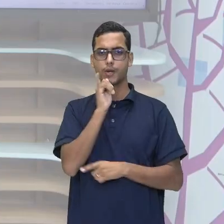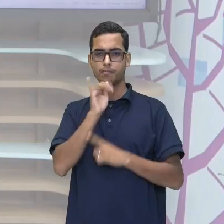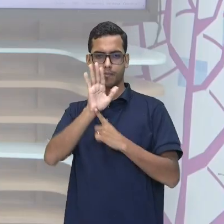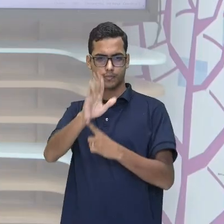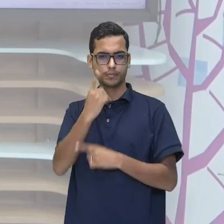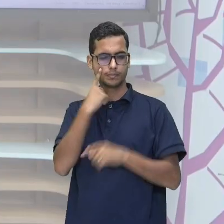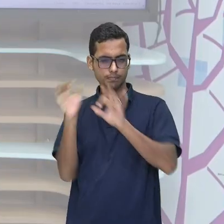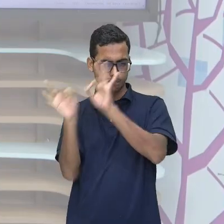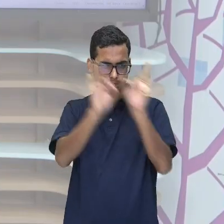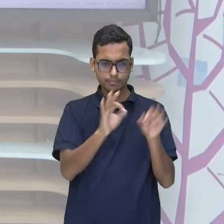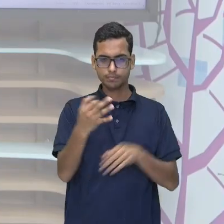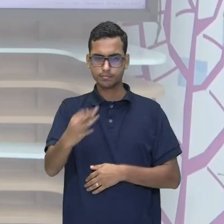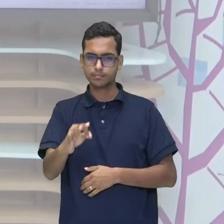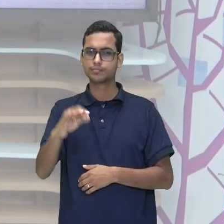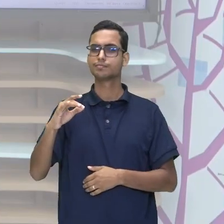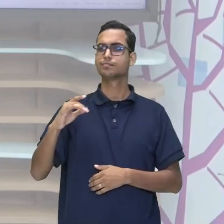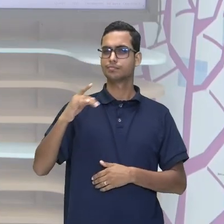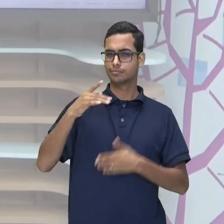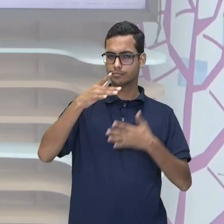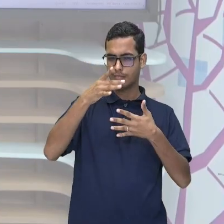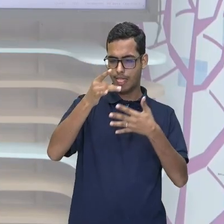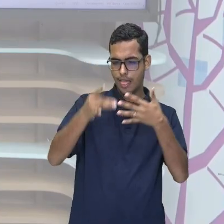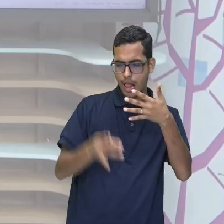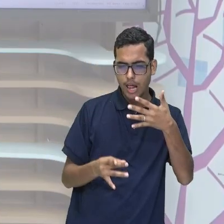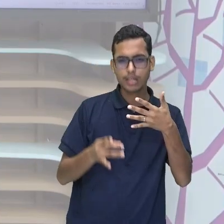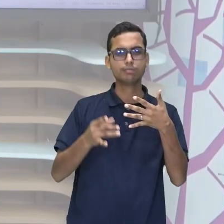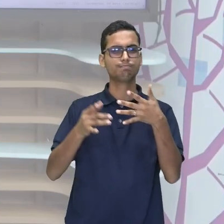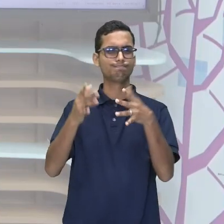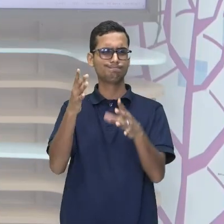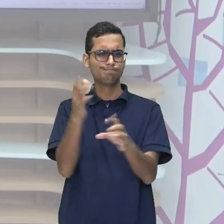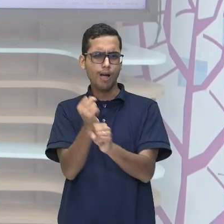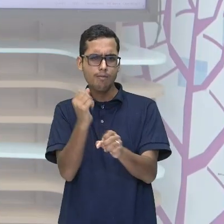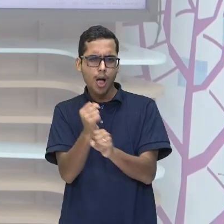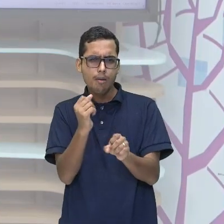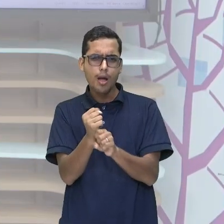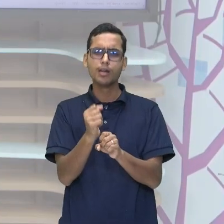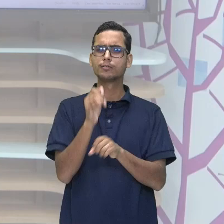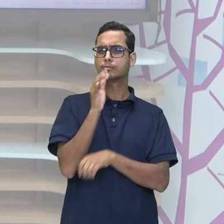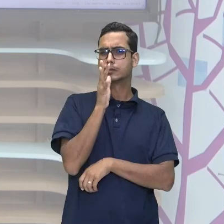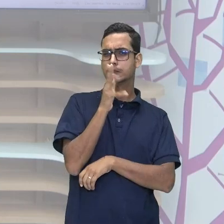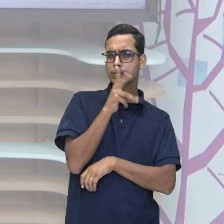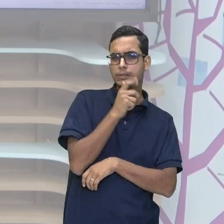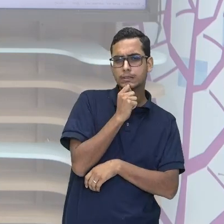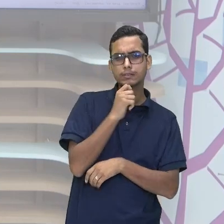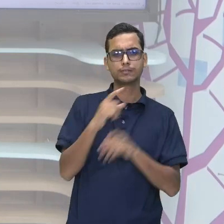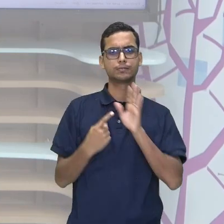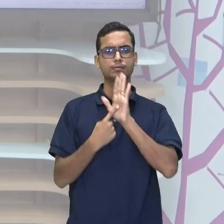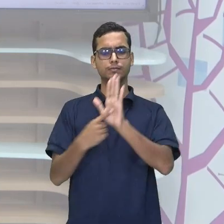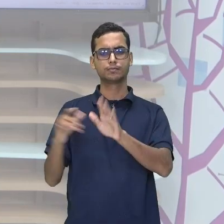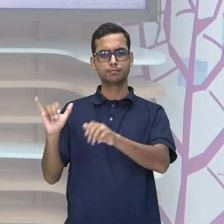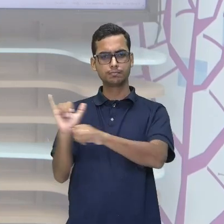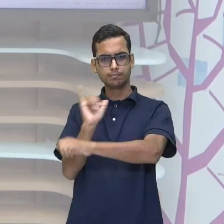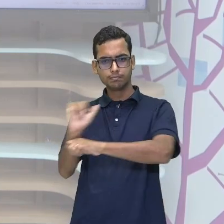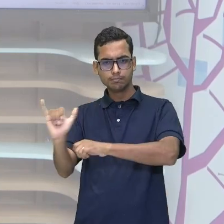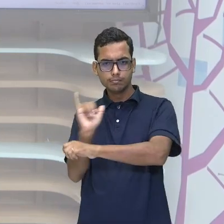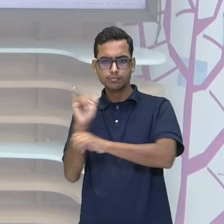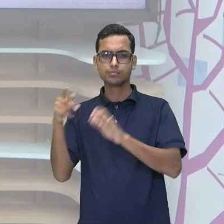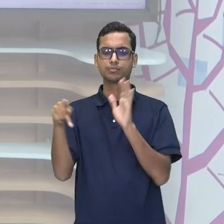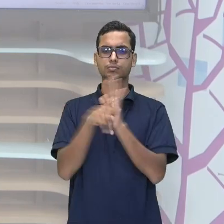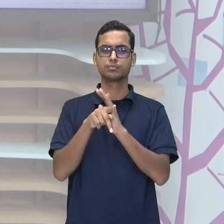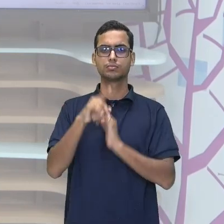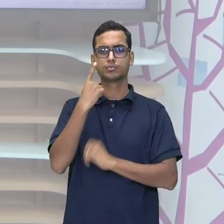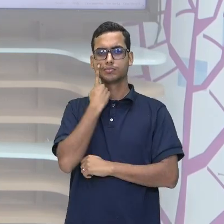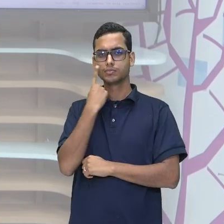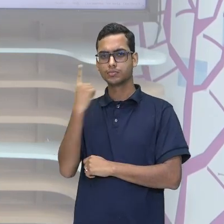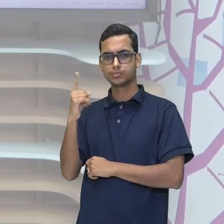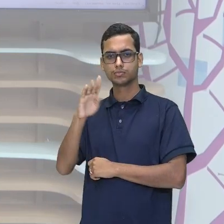de trabalho, né, todo esse cálculo. E aí, a gente tem o chamado método borboleta, que é